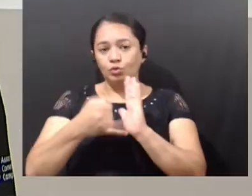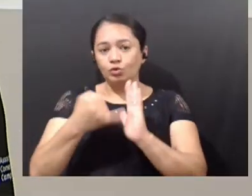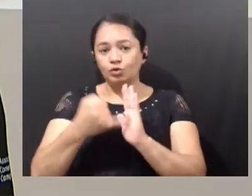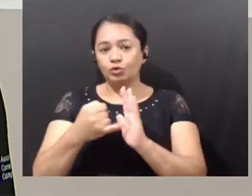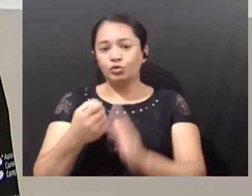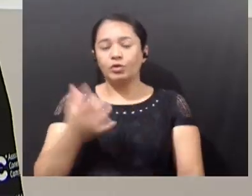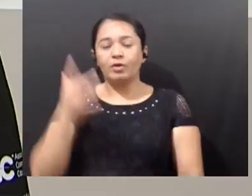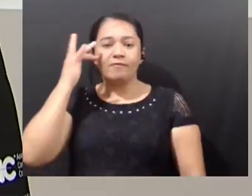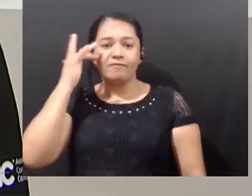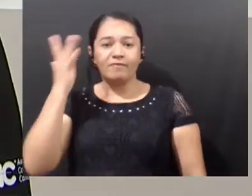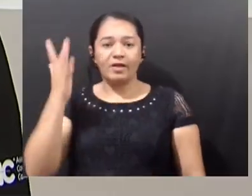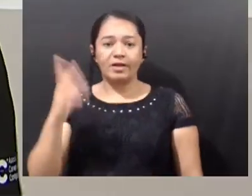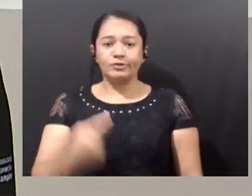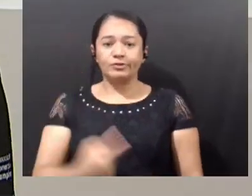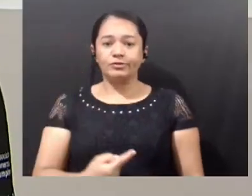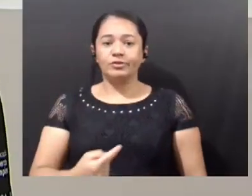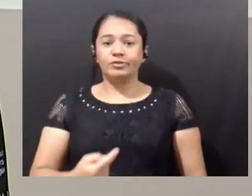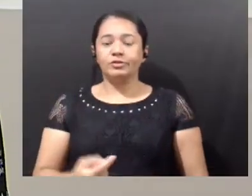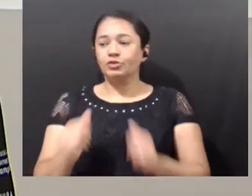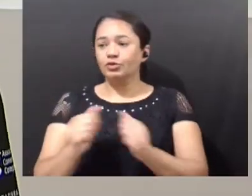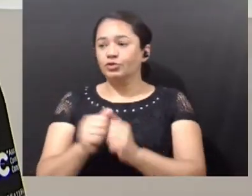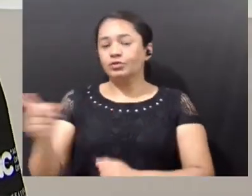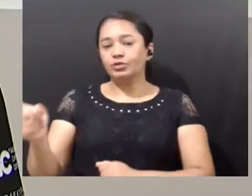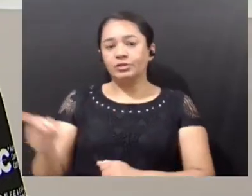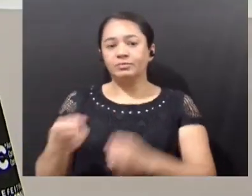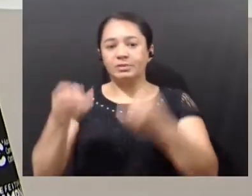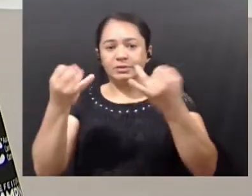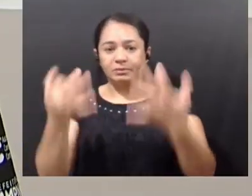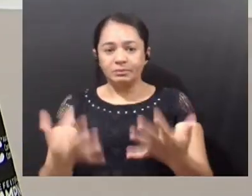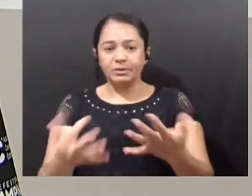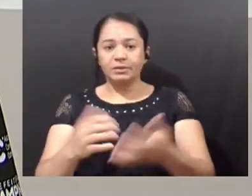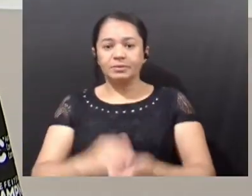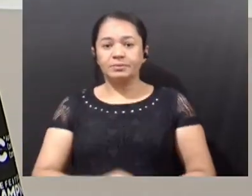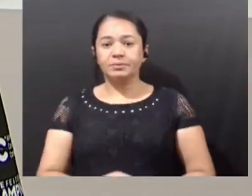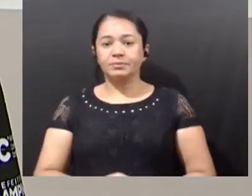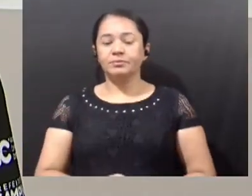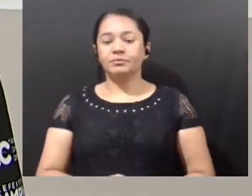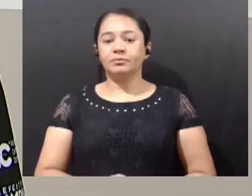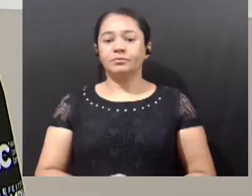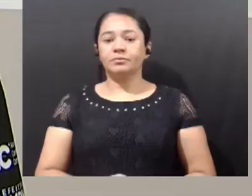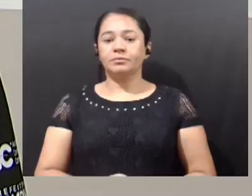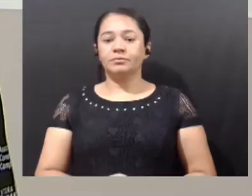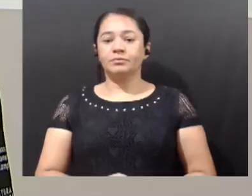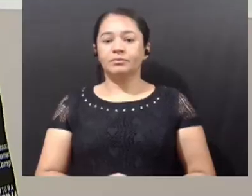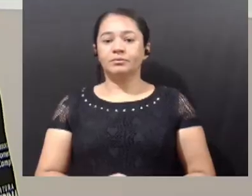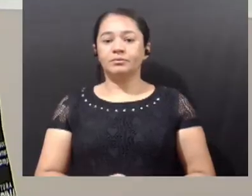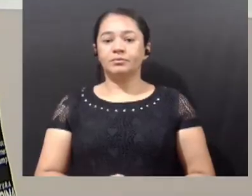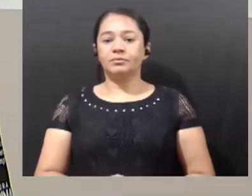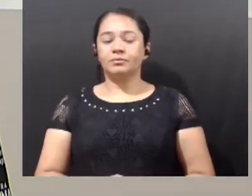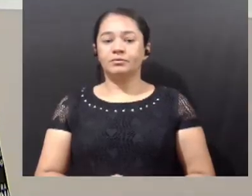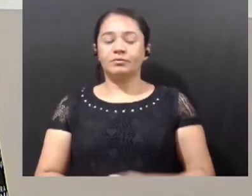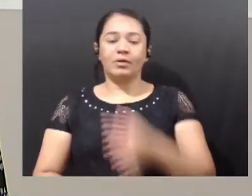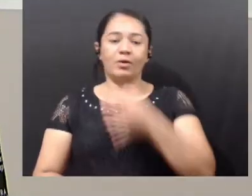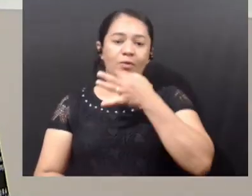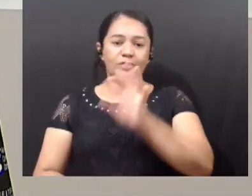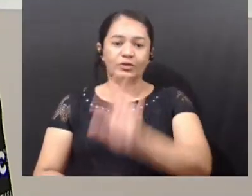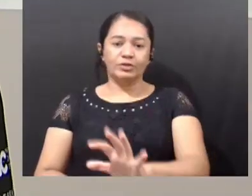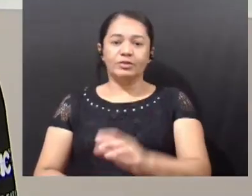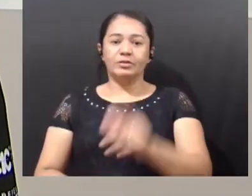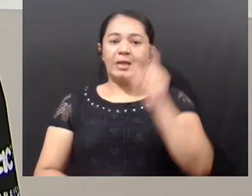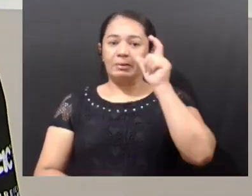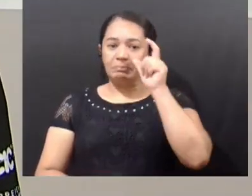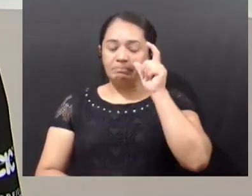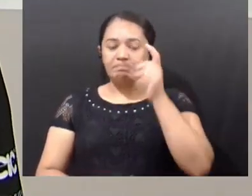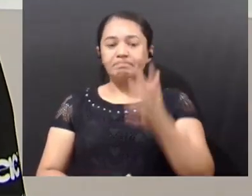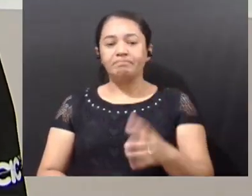aí com o Daniel Papa falando a respeito, né, do microempreendedor. Então eu acho que isso é muito interessante, para quem não